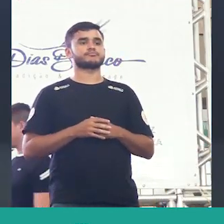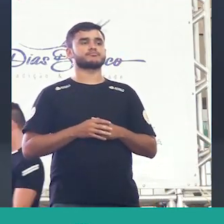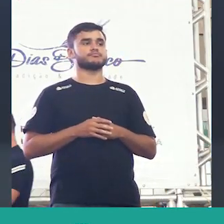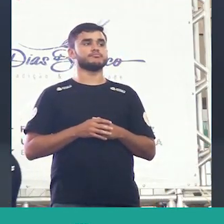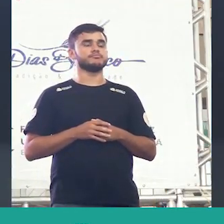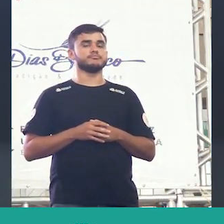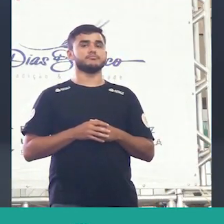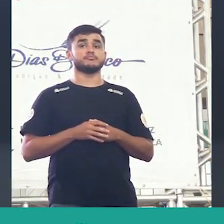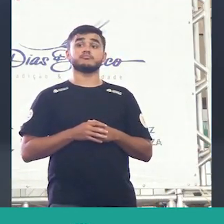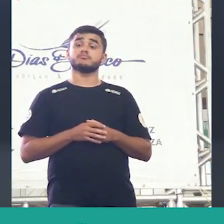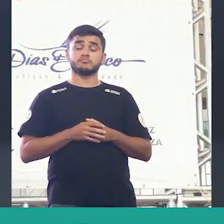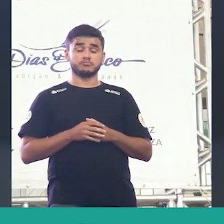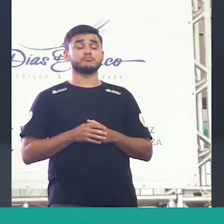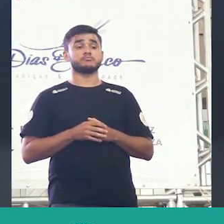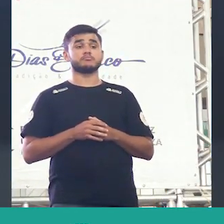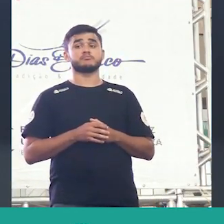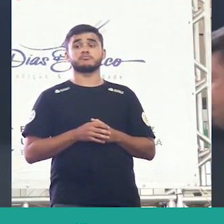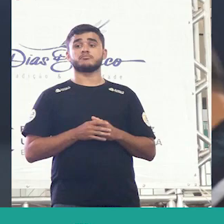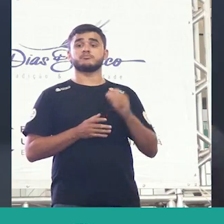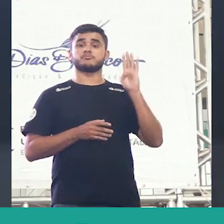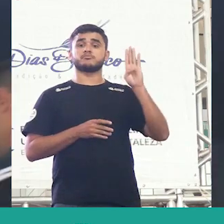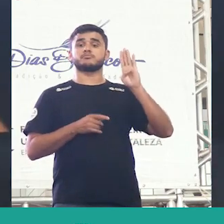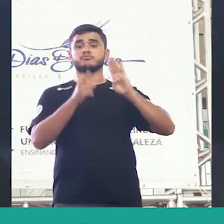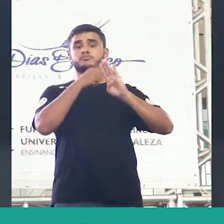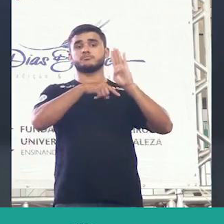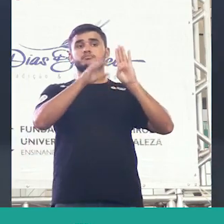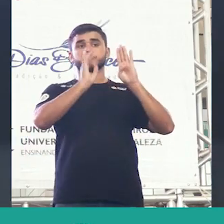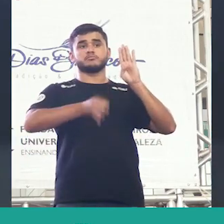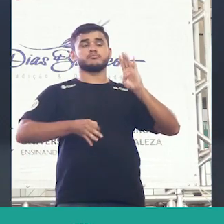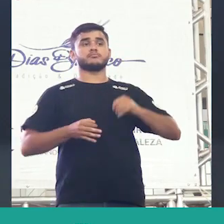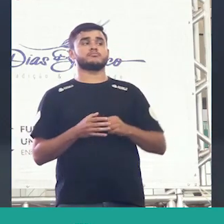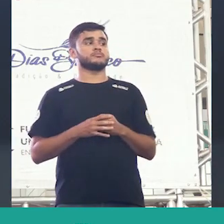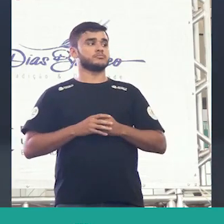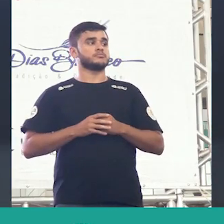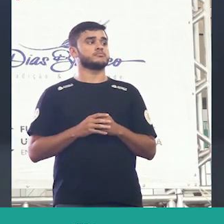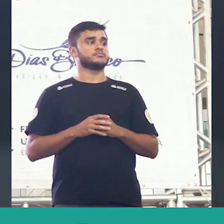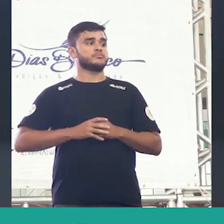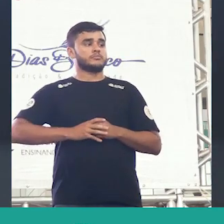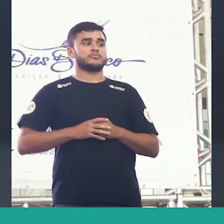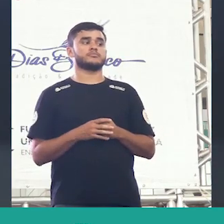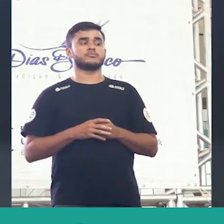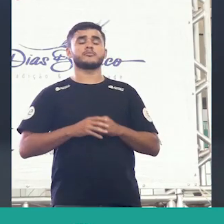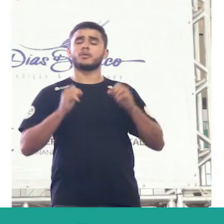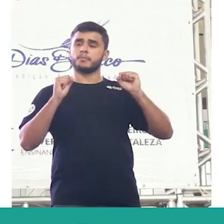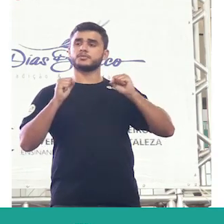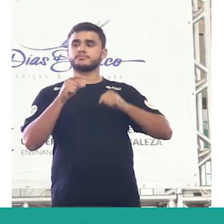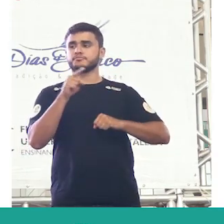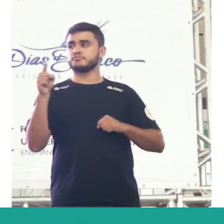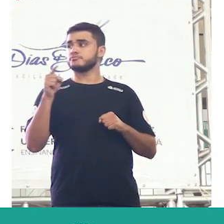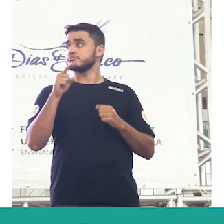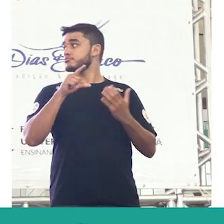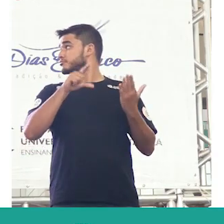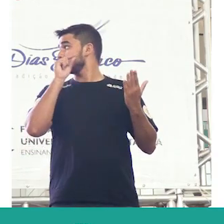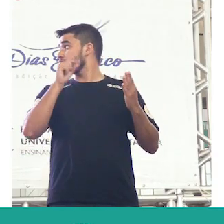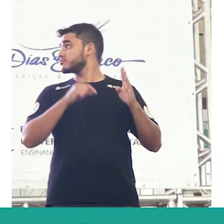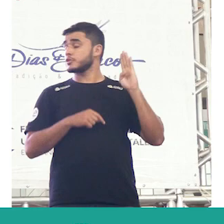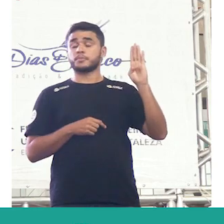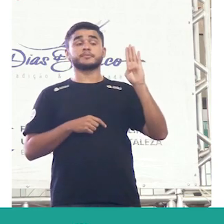verdadeiro. Você pode marcar o item B. Pode marcar o item